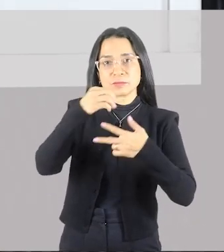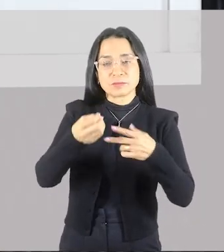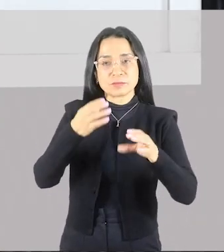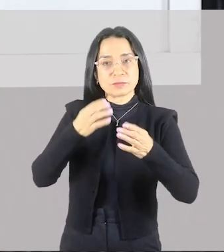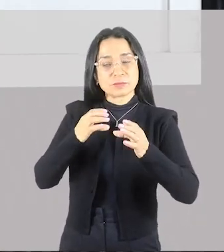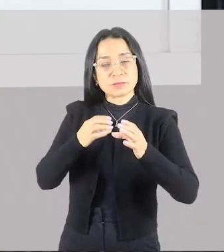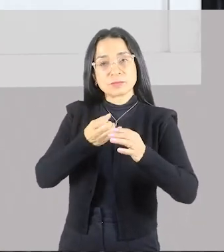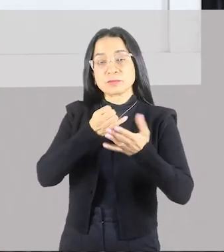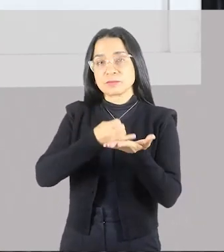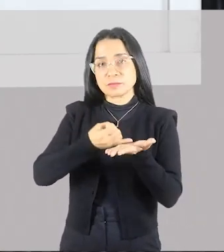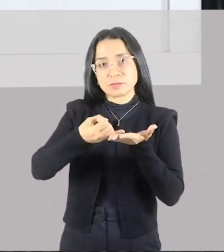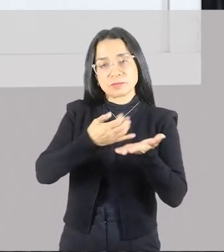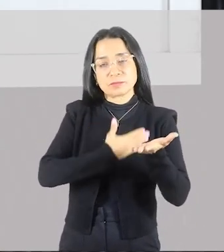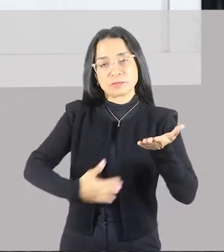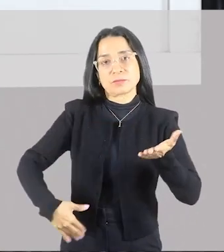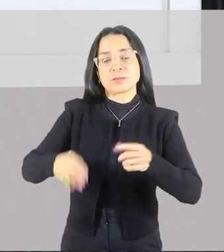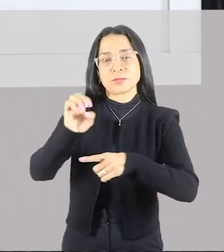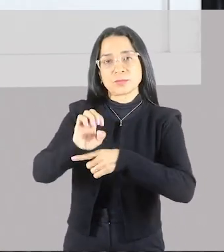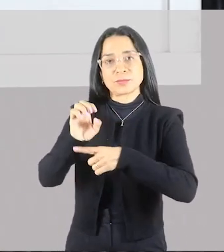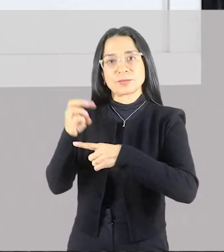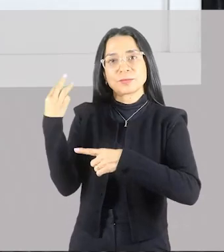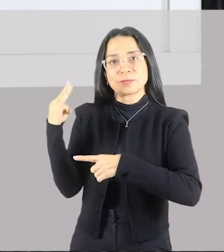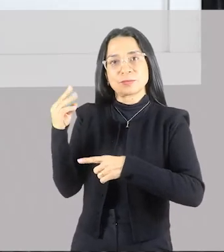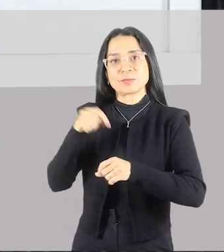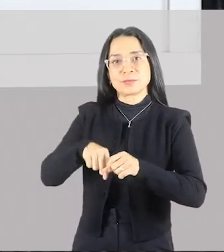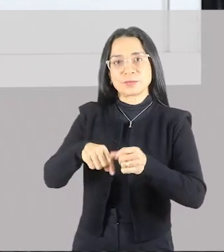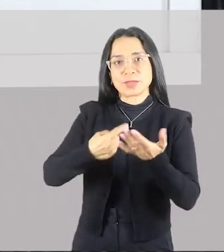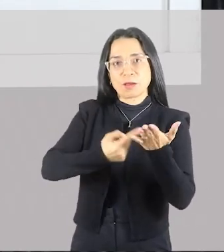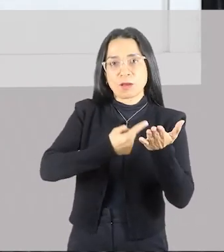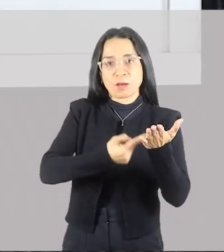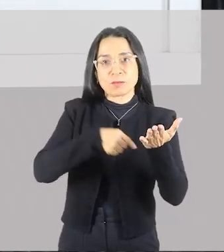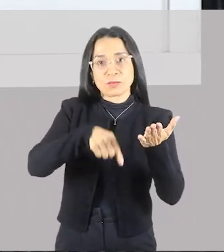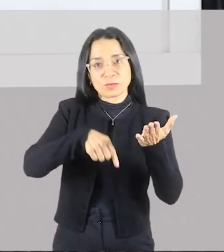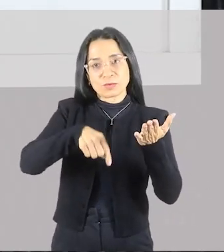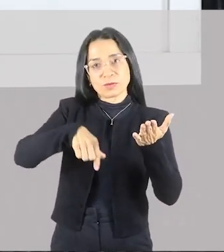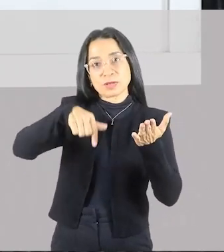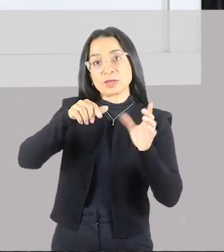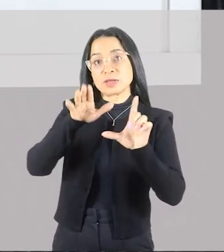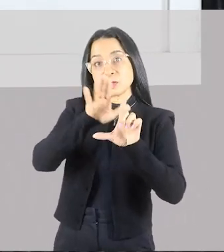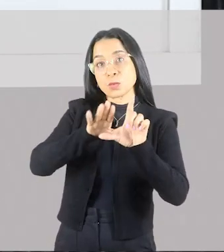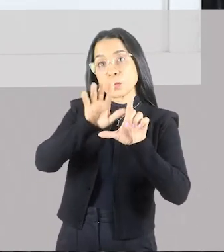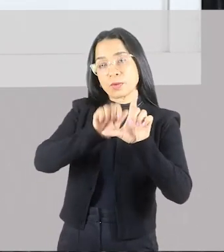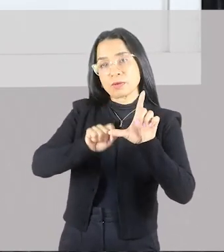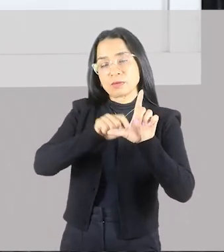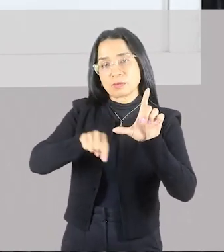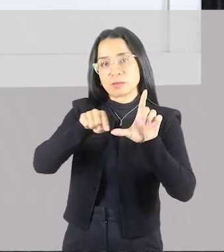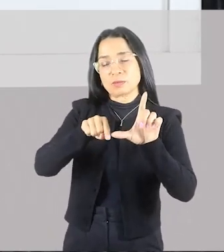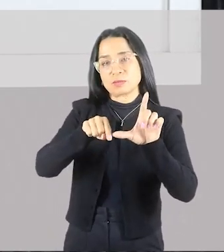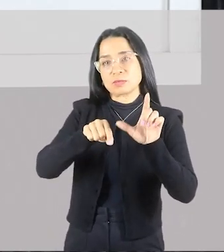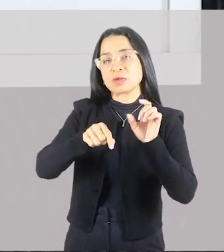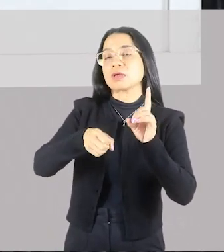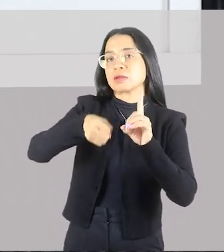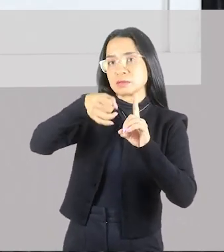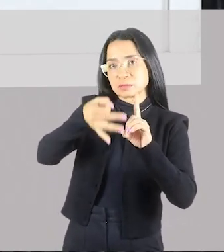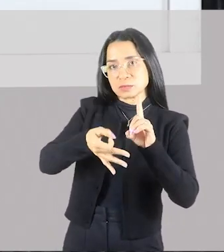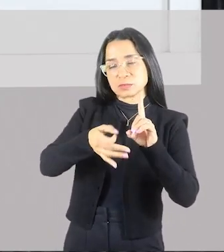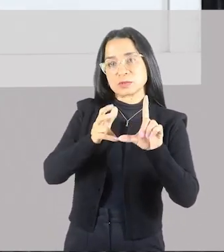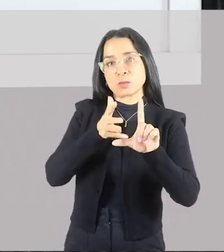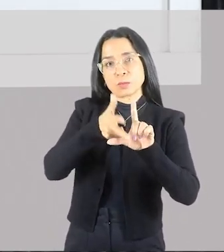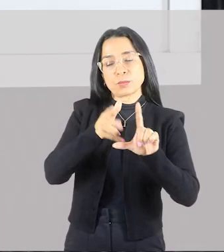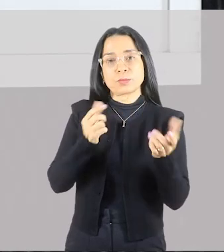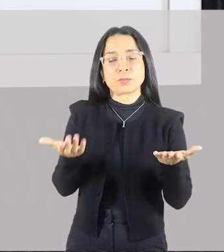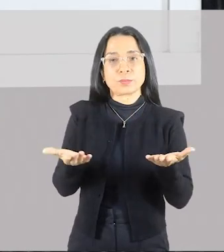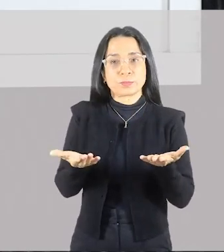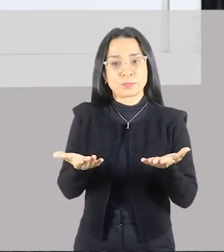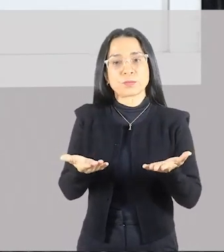iniciativa do Governo do Estado do Maranhão. Não esqueça que a apostila aqui está no QR Code, na descrição aqui do vídeo. Beleza, turma? Olha só, hoje a